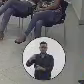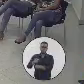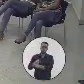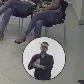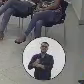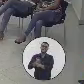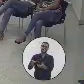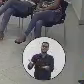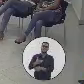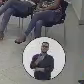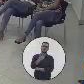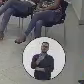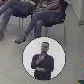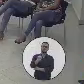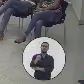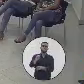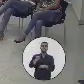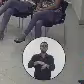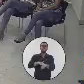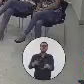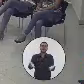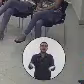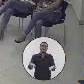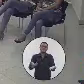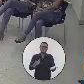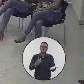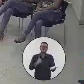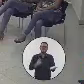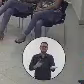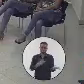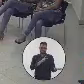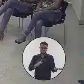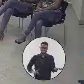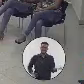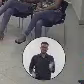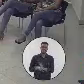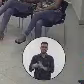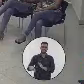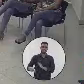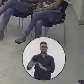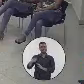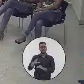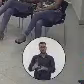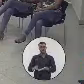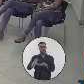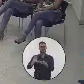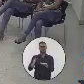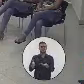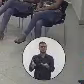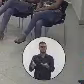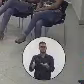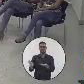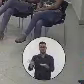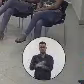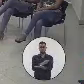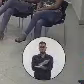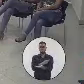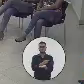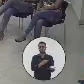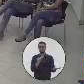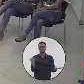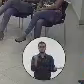né, nesse ano, nesse momento, sendo o presidente do conselho que assina